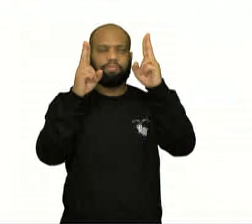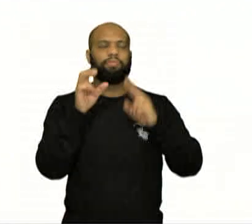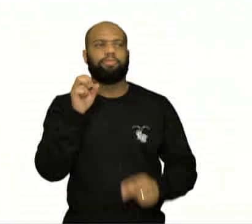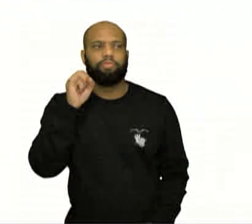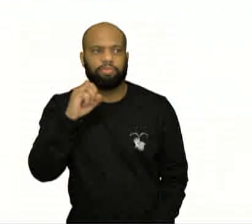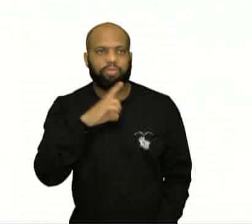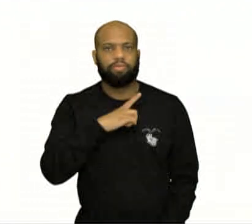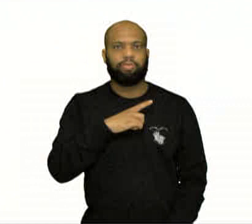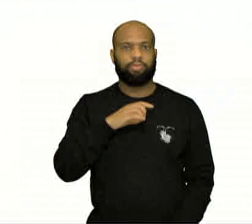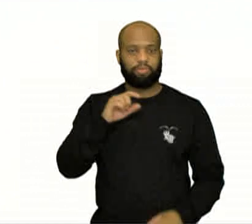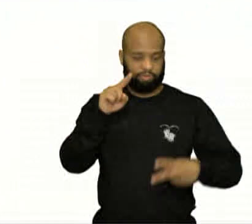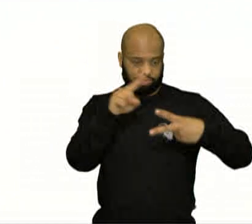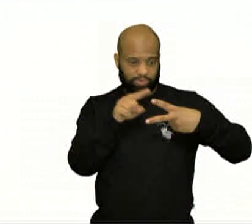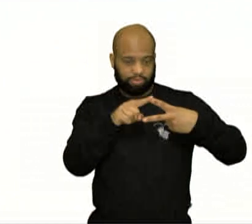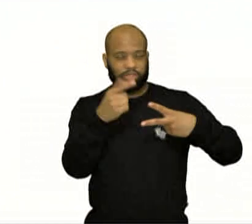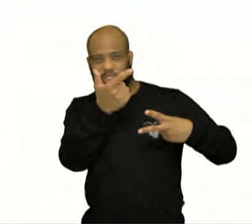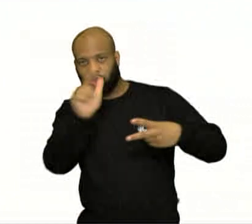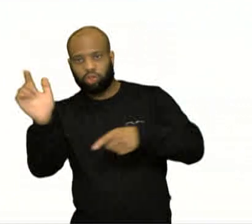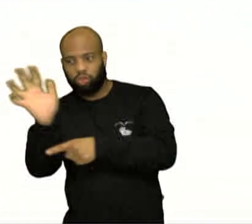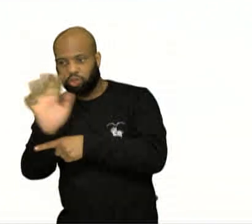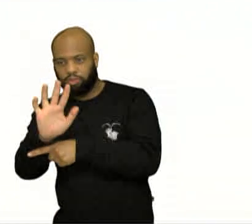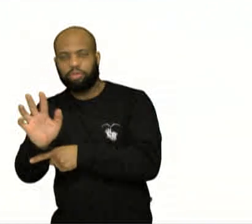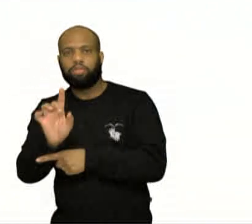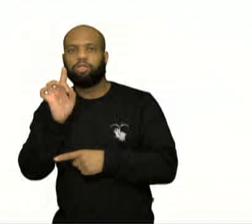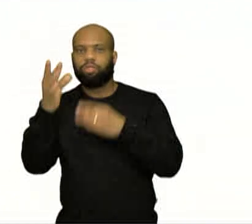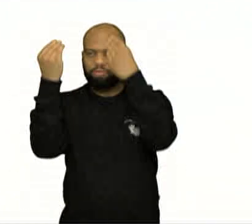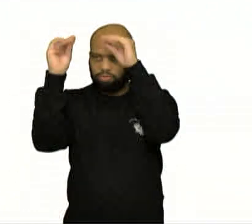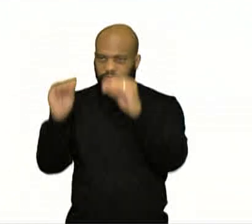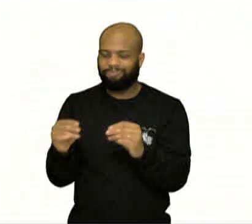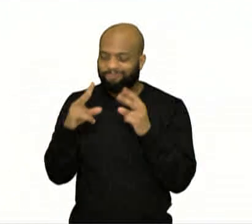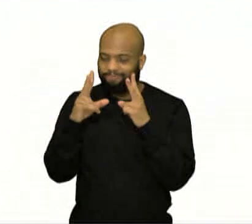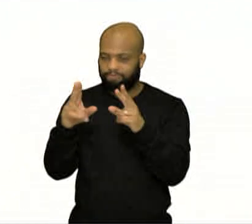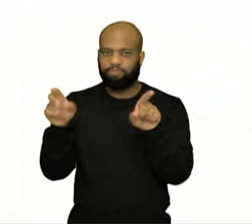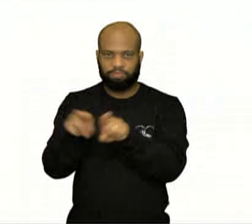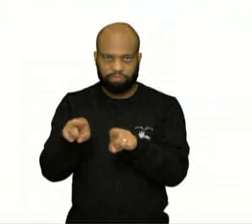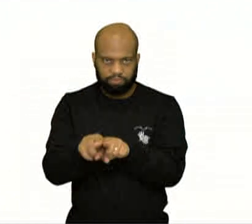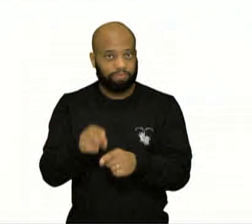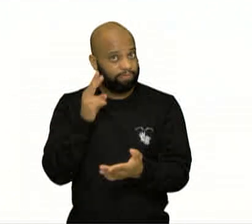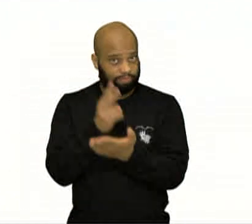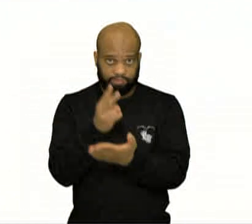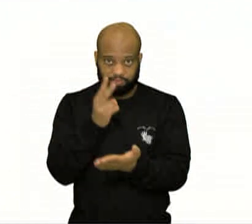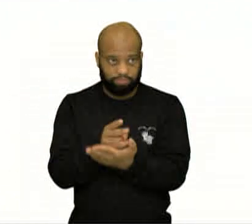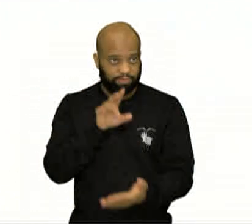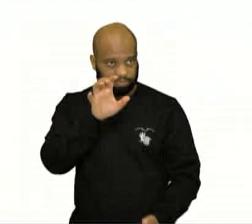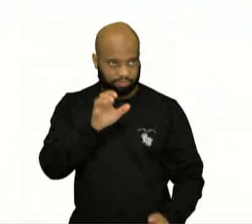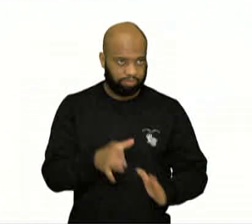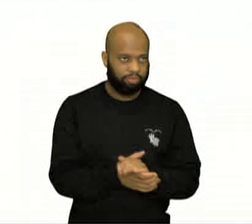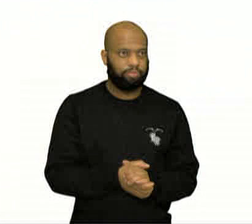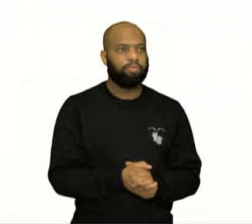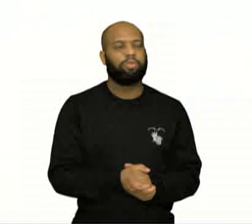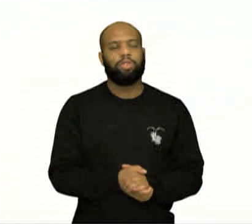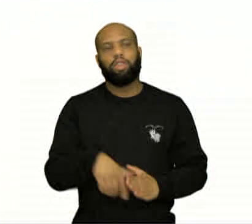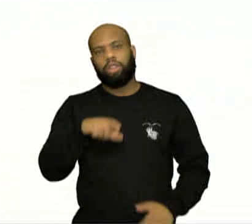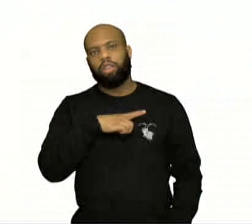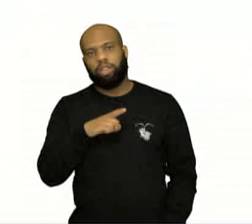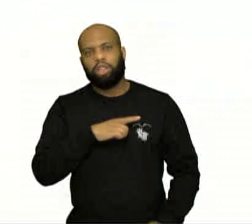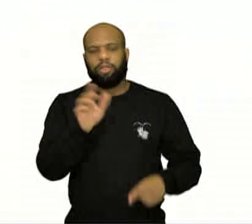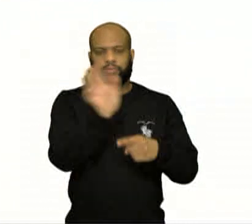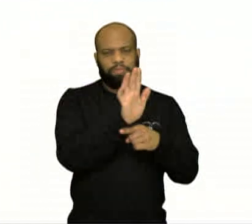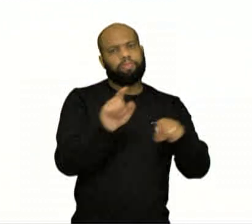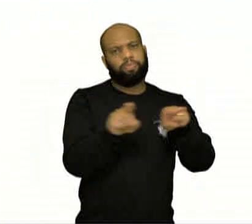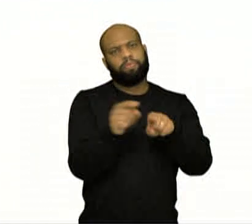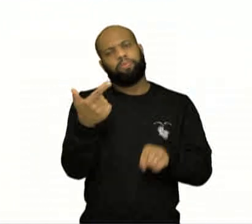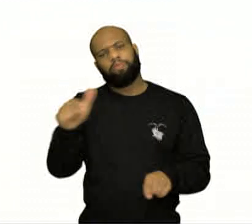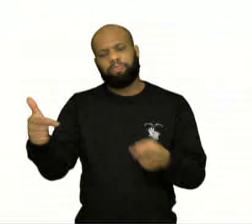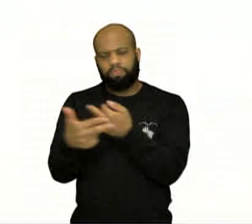pegar aquela fichinha e pegar outro filme, eu só preencho os espaços ali. E demais, filmes e demais